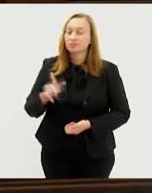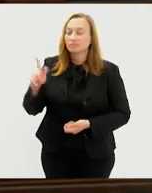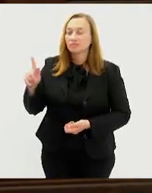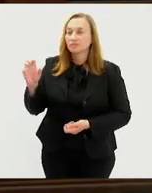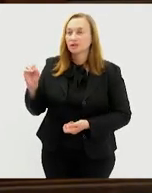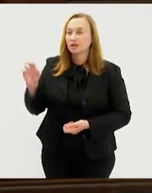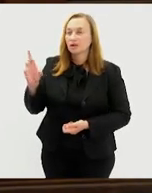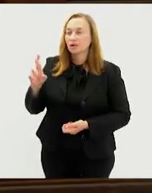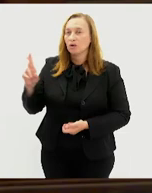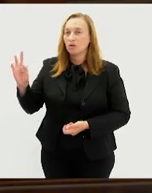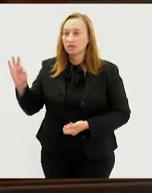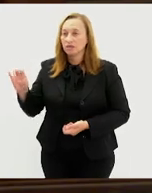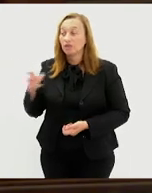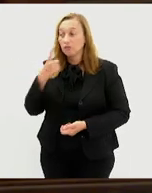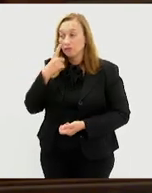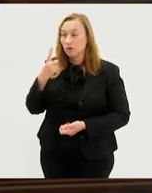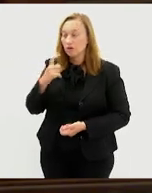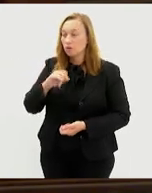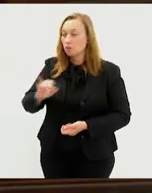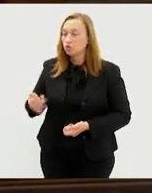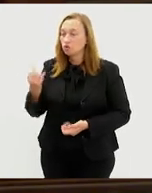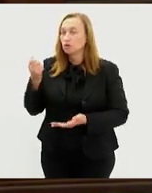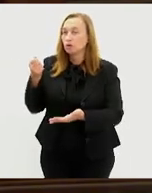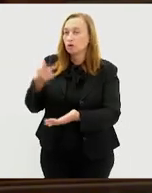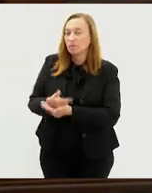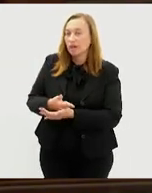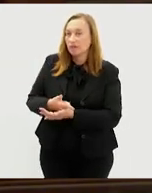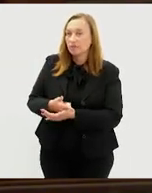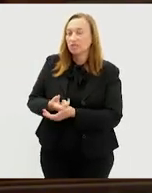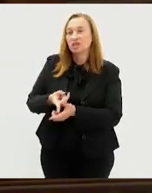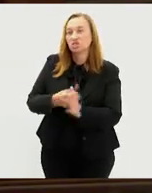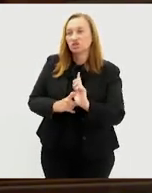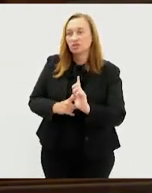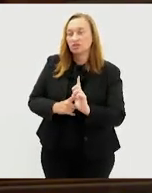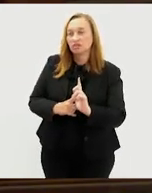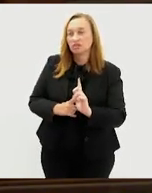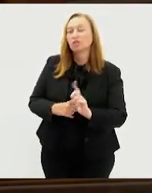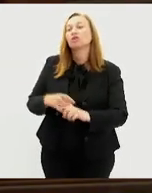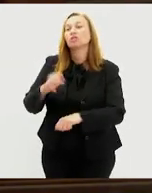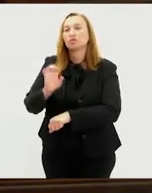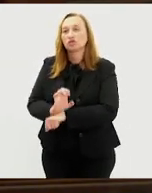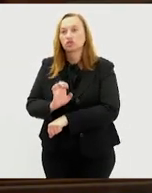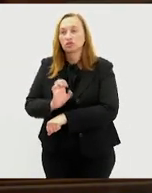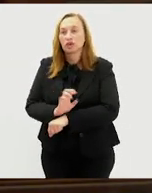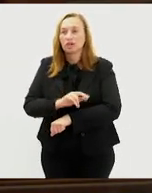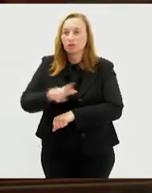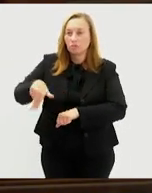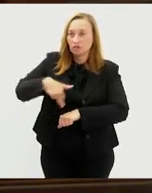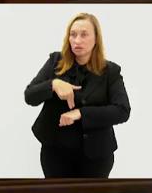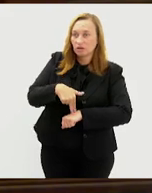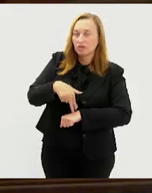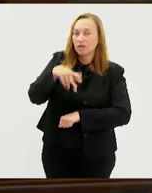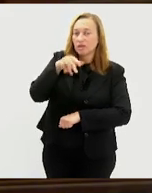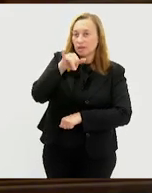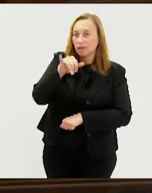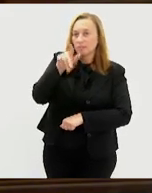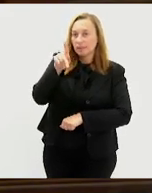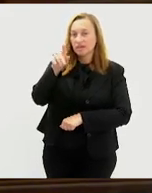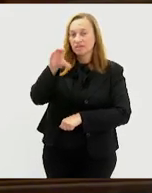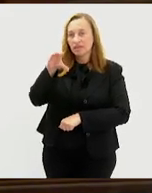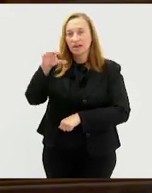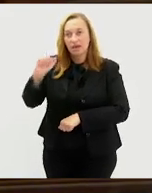incluídos no pagamento da dívida da do estado com a união e PCA mais